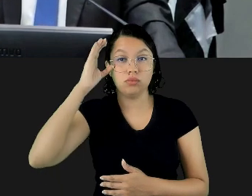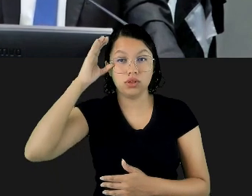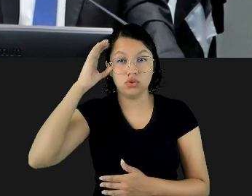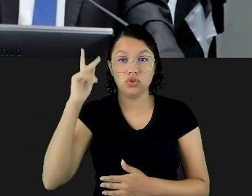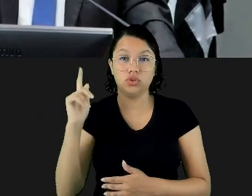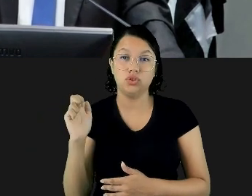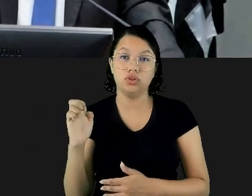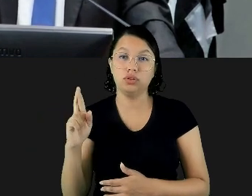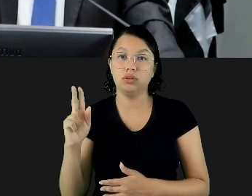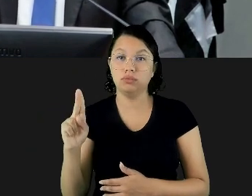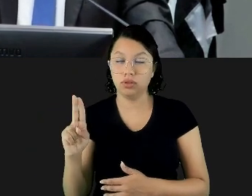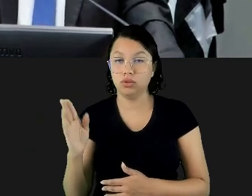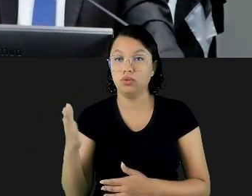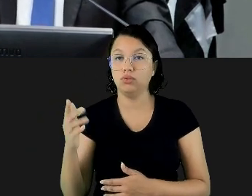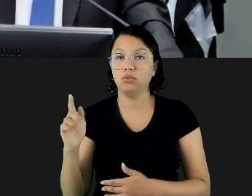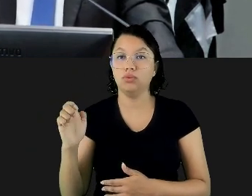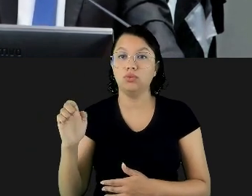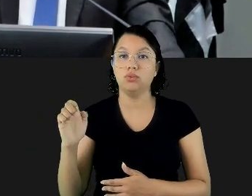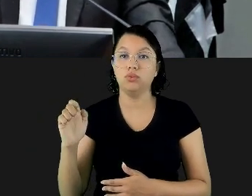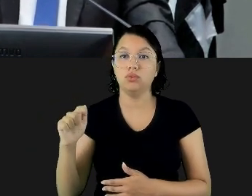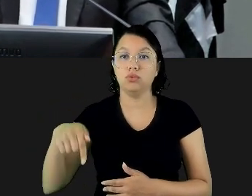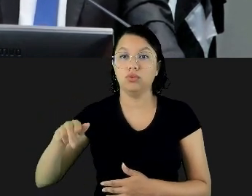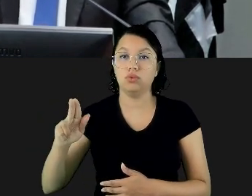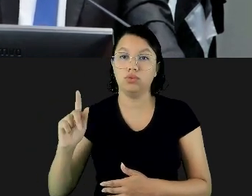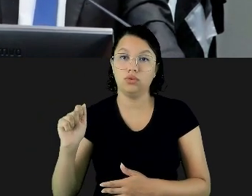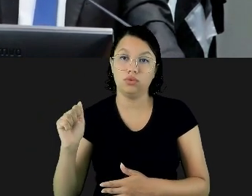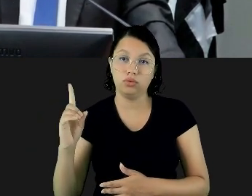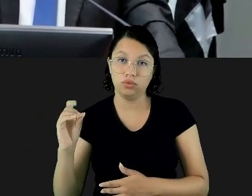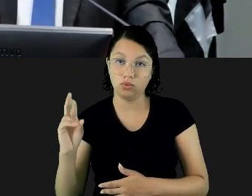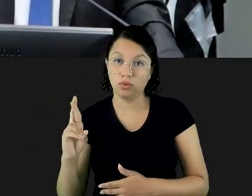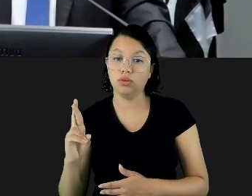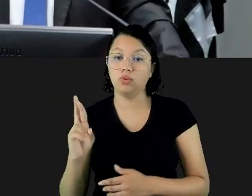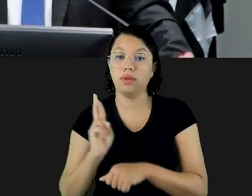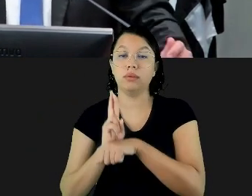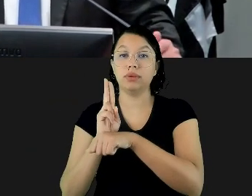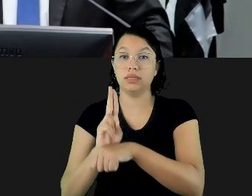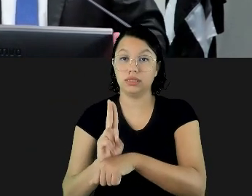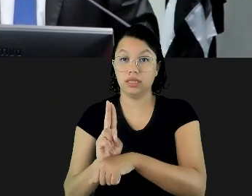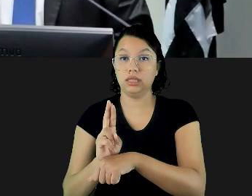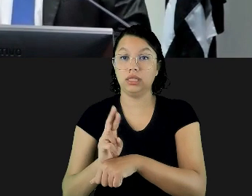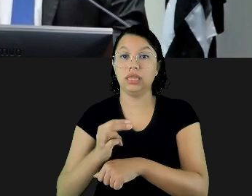Chile, por ano, corresponde a 300 milhões de dólares.